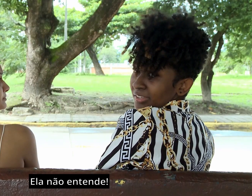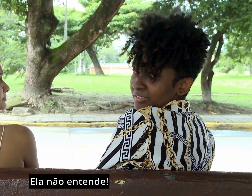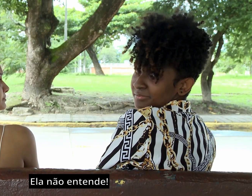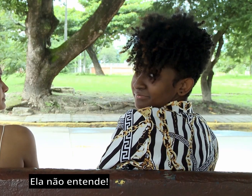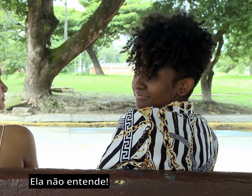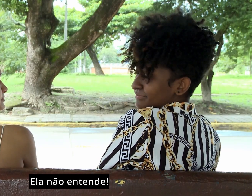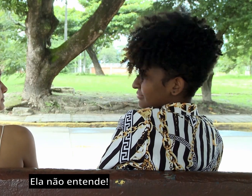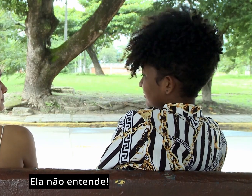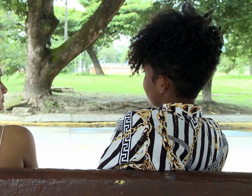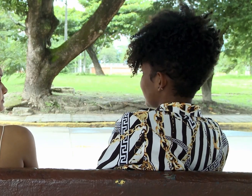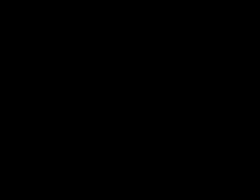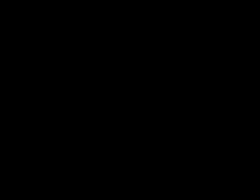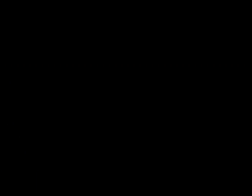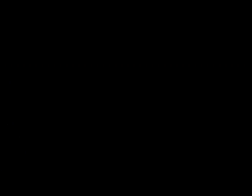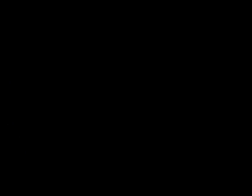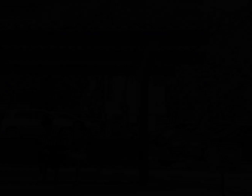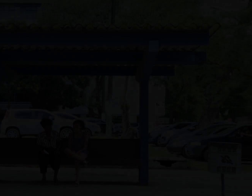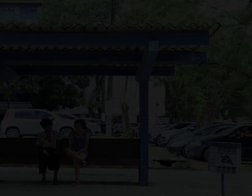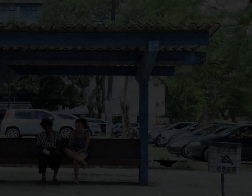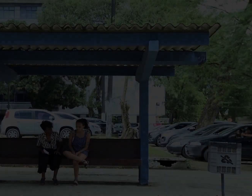Ela não entende.